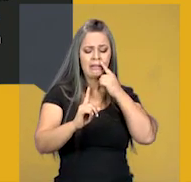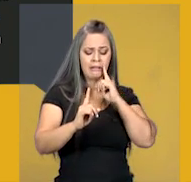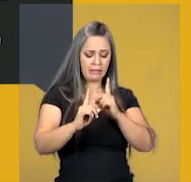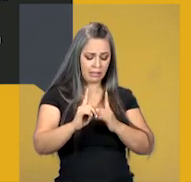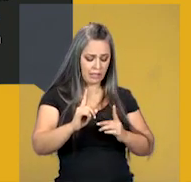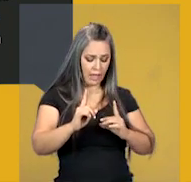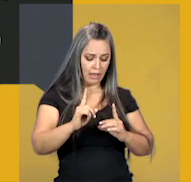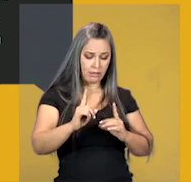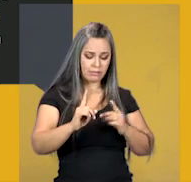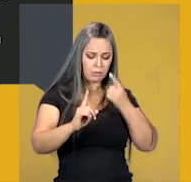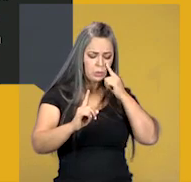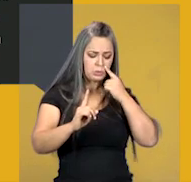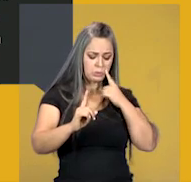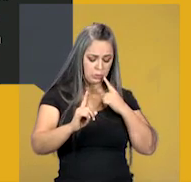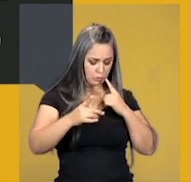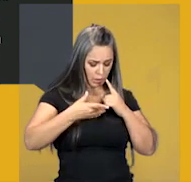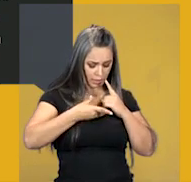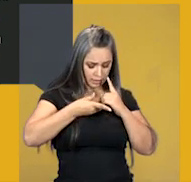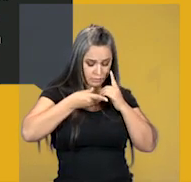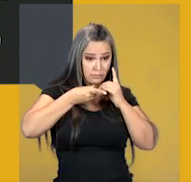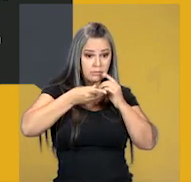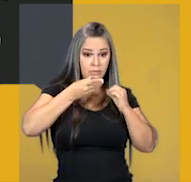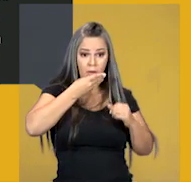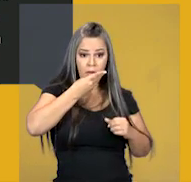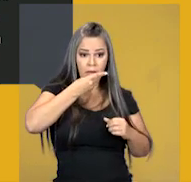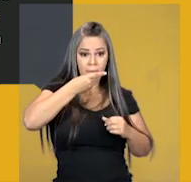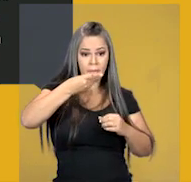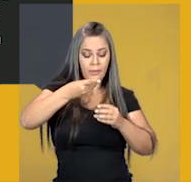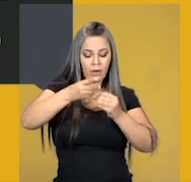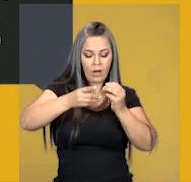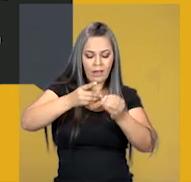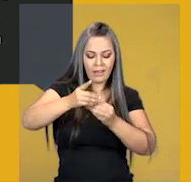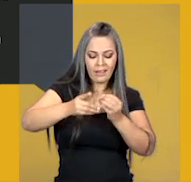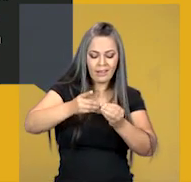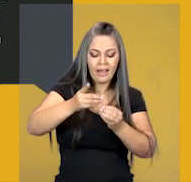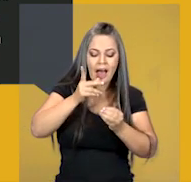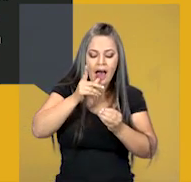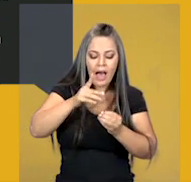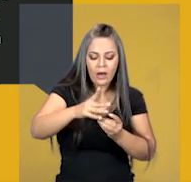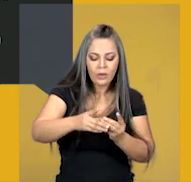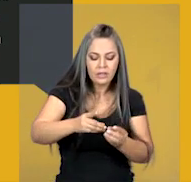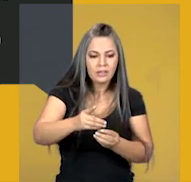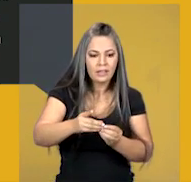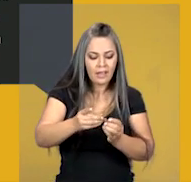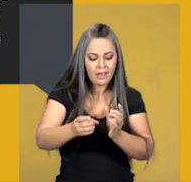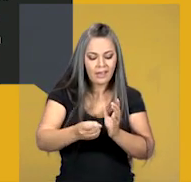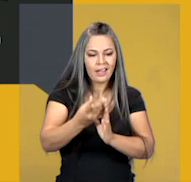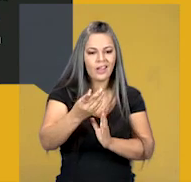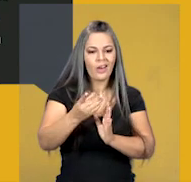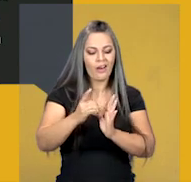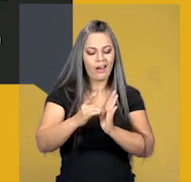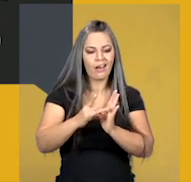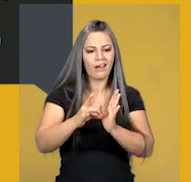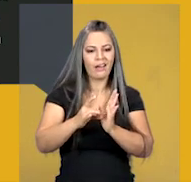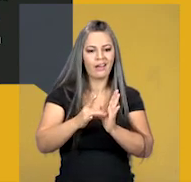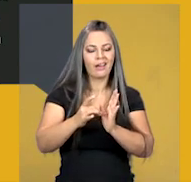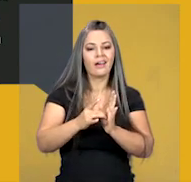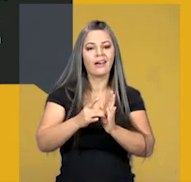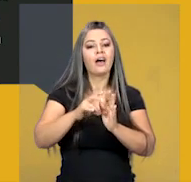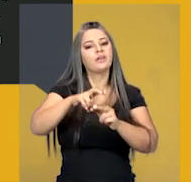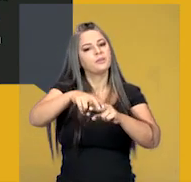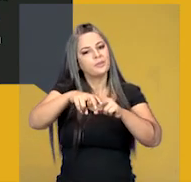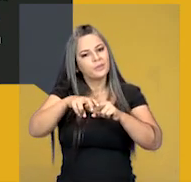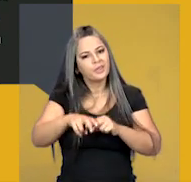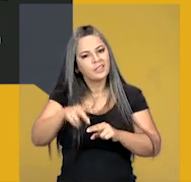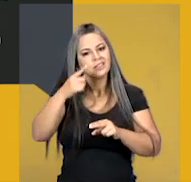com a areia do rio. Olha um elemento novo na história. Daí a razão pela qual os diamantes são encontrados entre os cascalhos e areias do